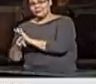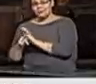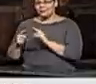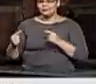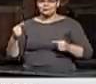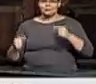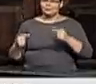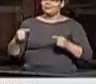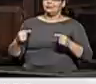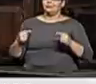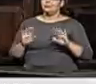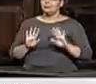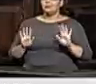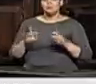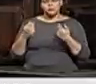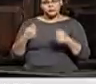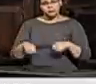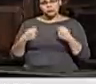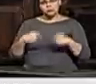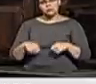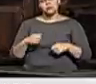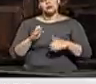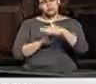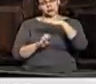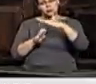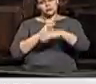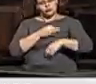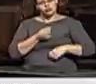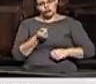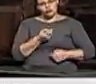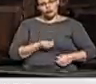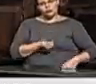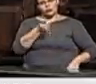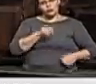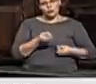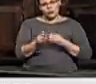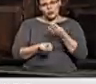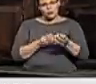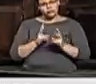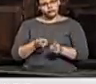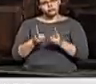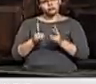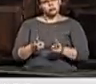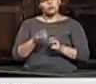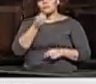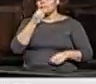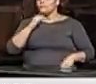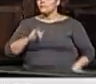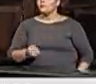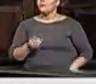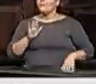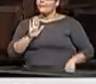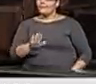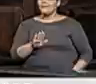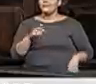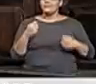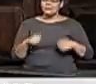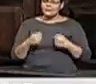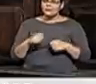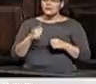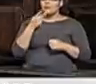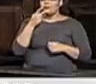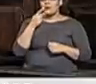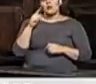Não, nós temos que dar algum incentivo para eles ficarem aqui. E alguns foram muito proveitosos. É preciso falar em cima de